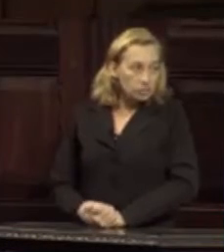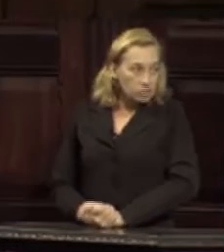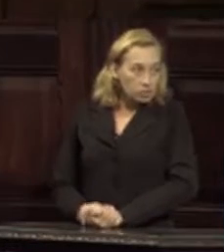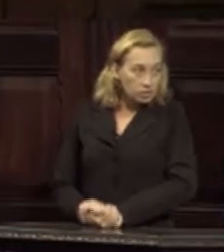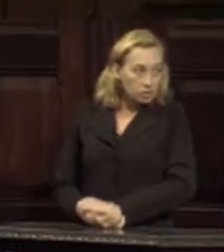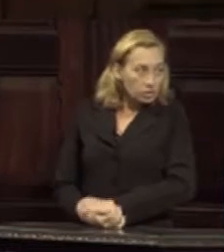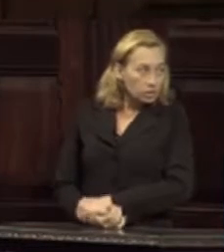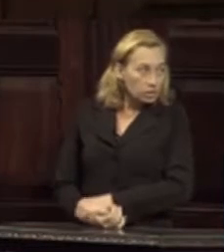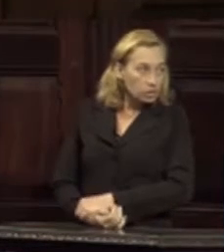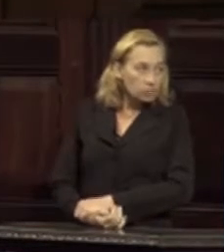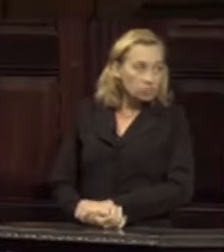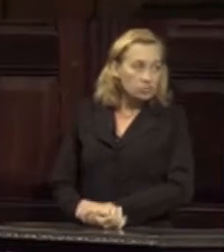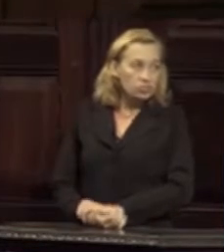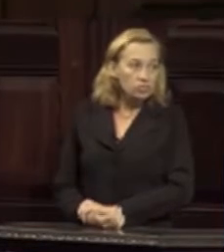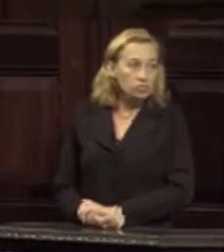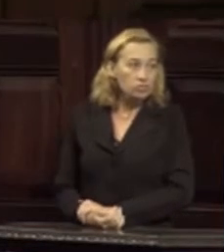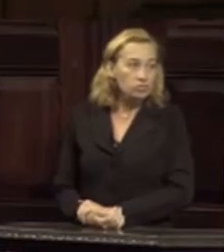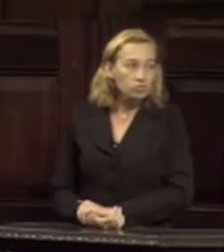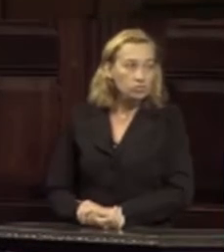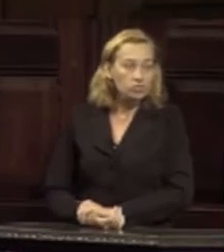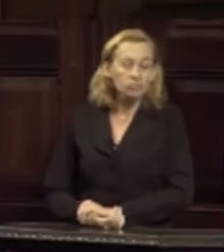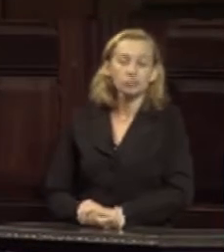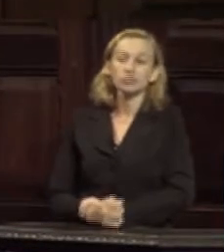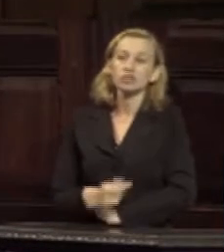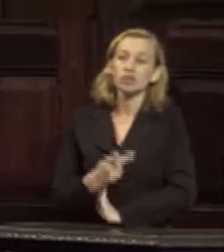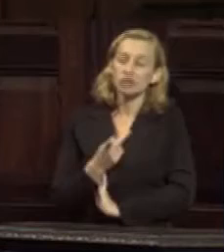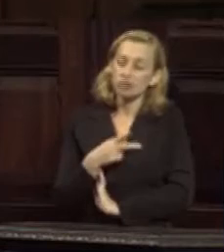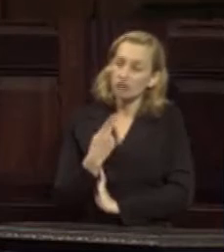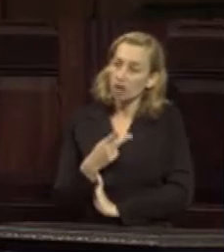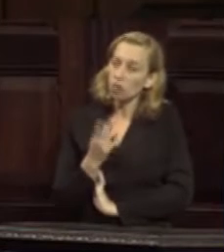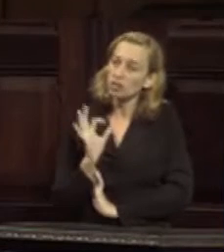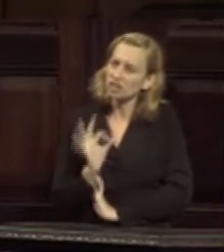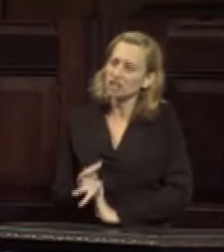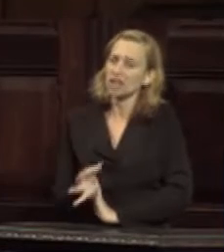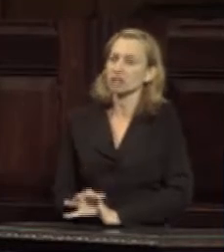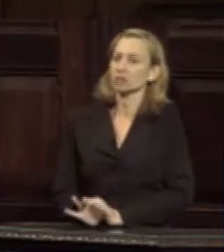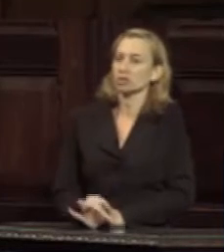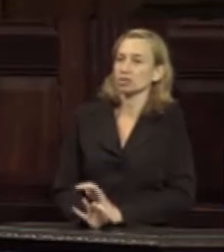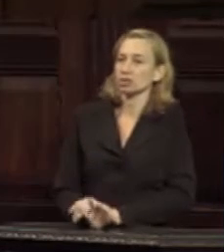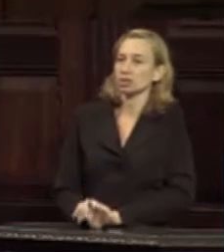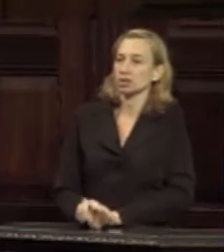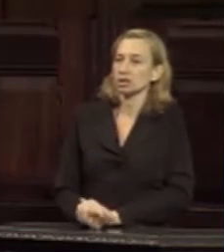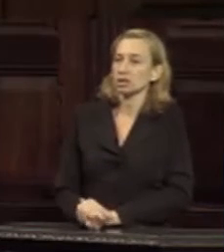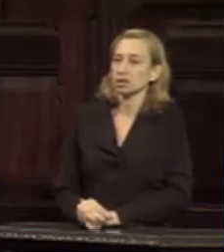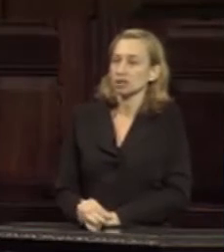Fatim, não foi uma coisa de graça. Ele falou claramente, e